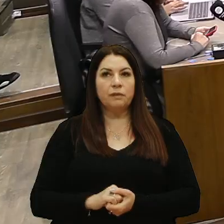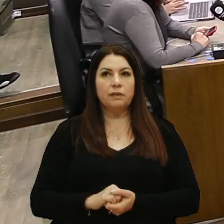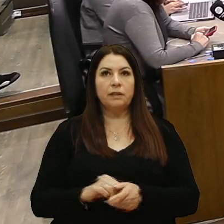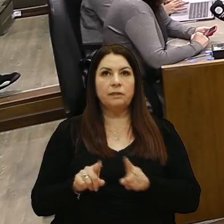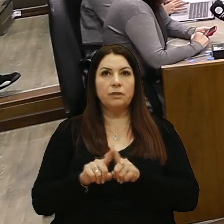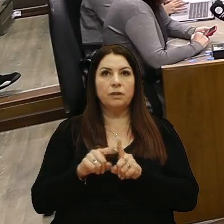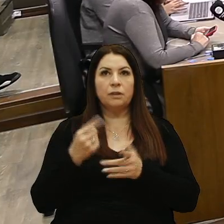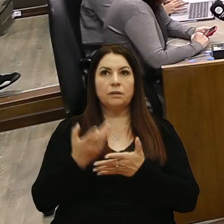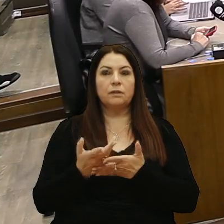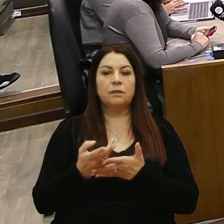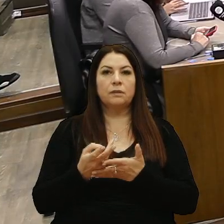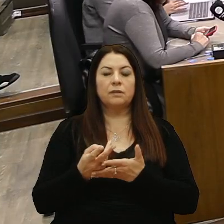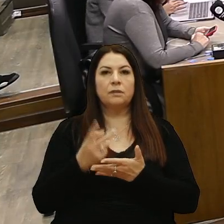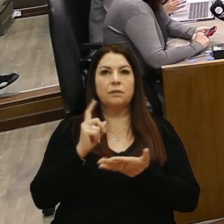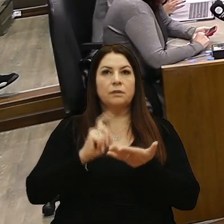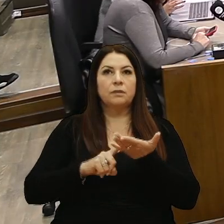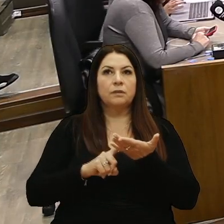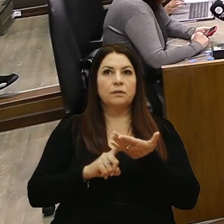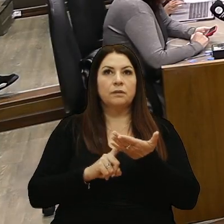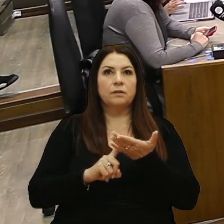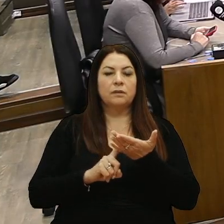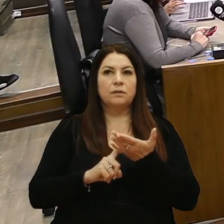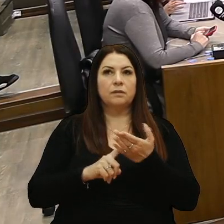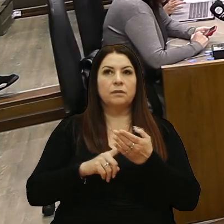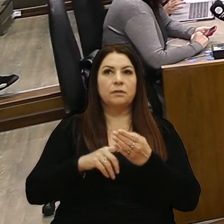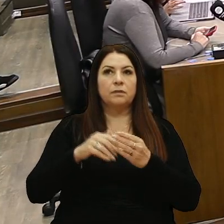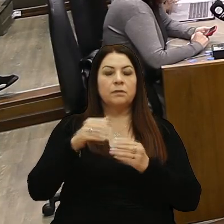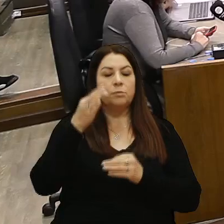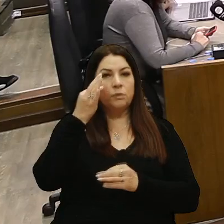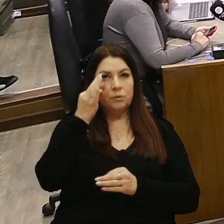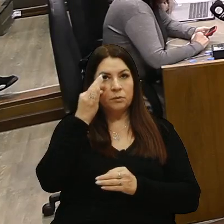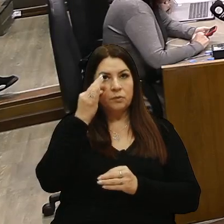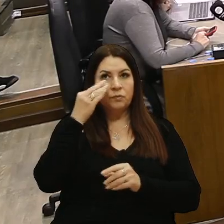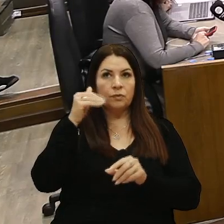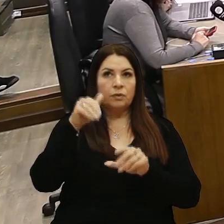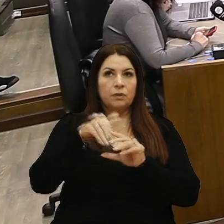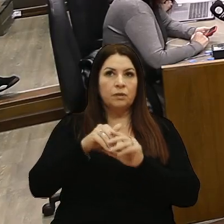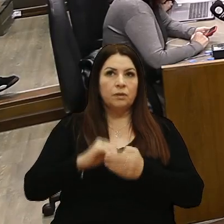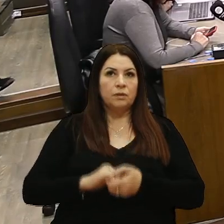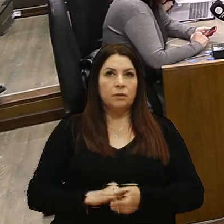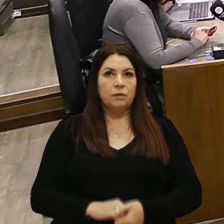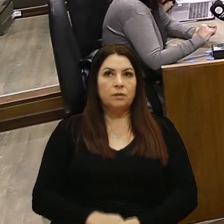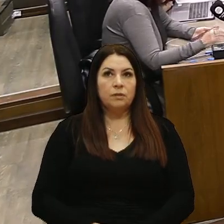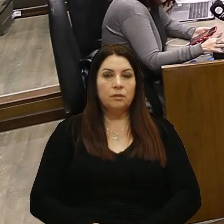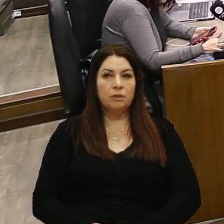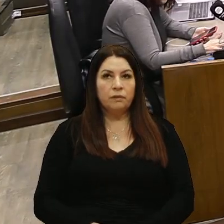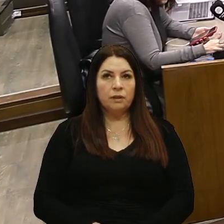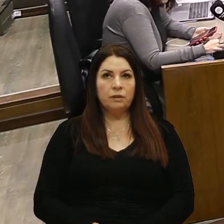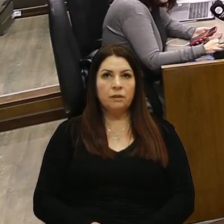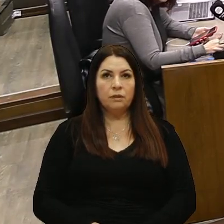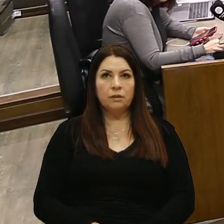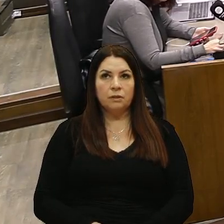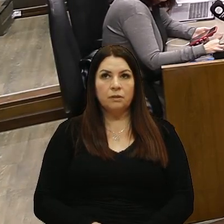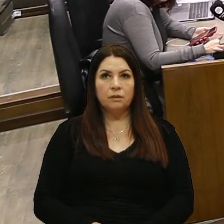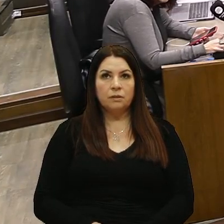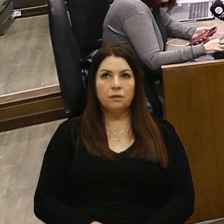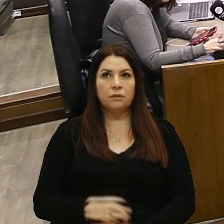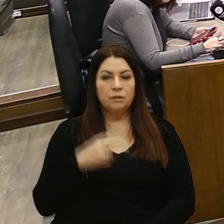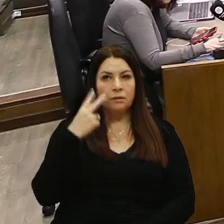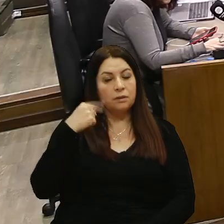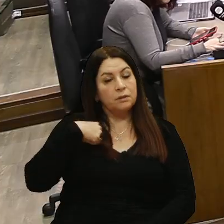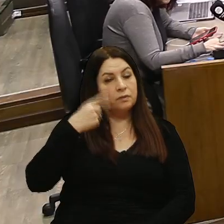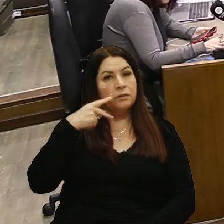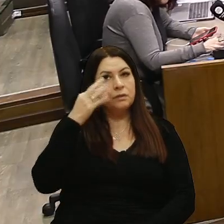Solicito aos vereadores que registrem as suas presenças no terminal eletrônico. Este vereador está